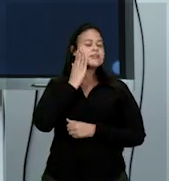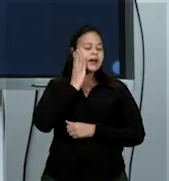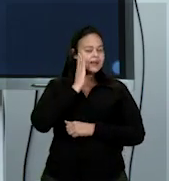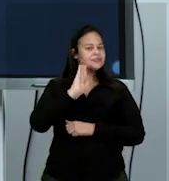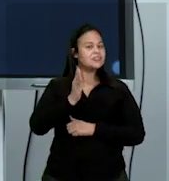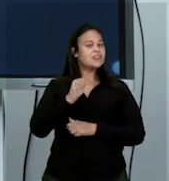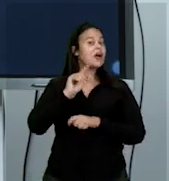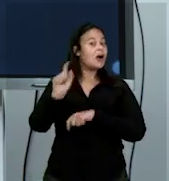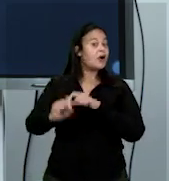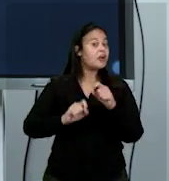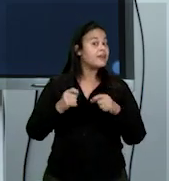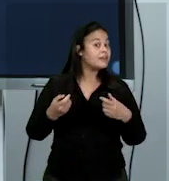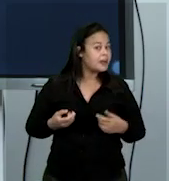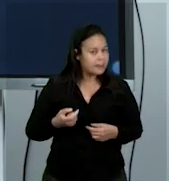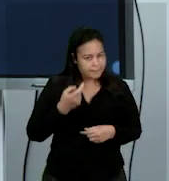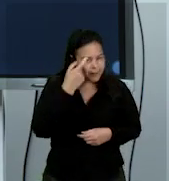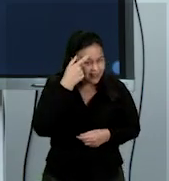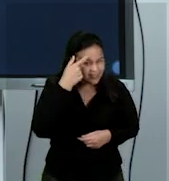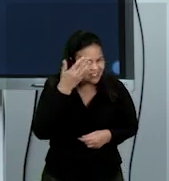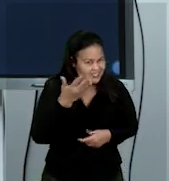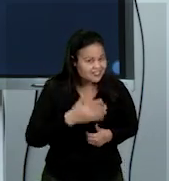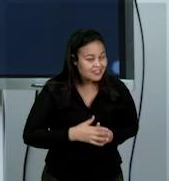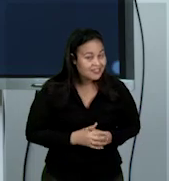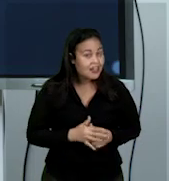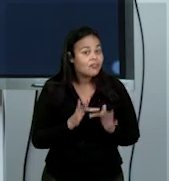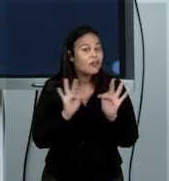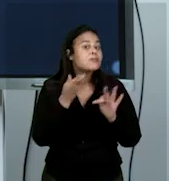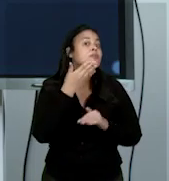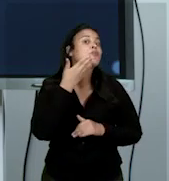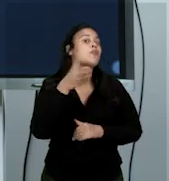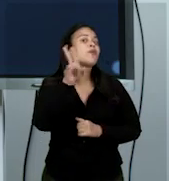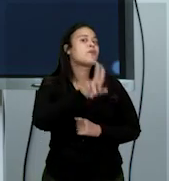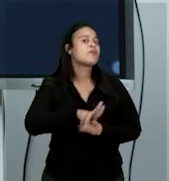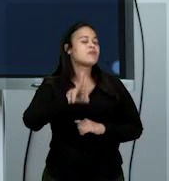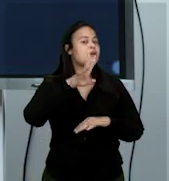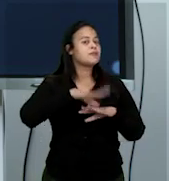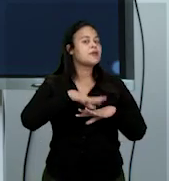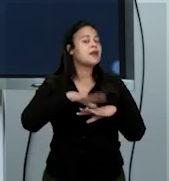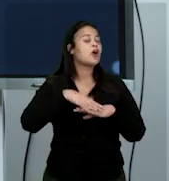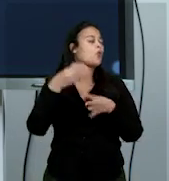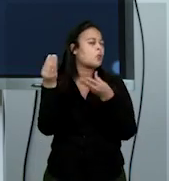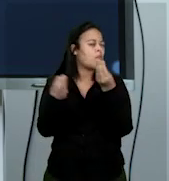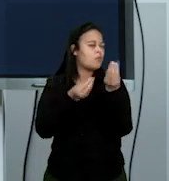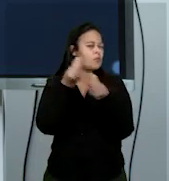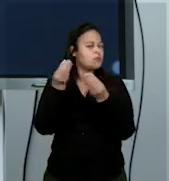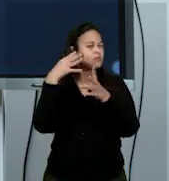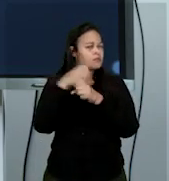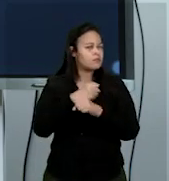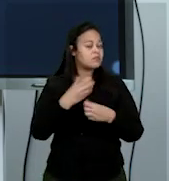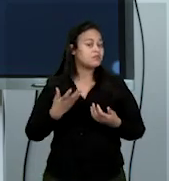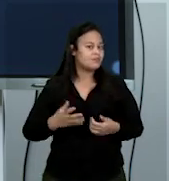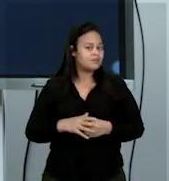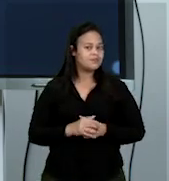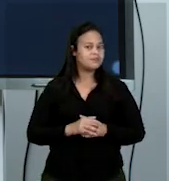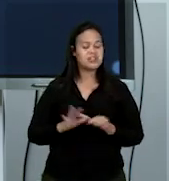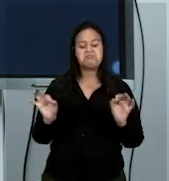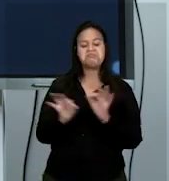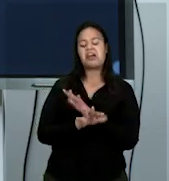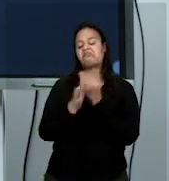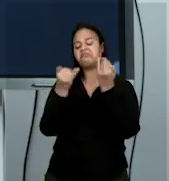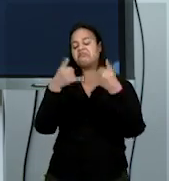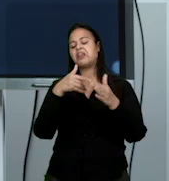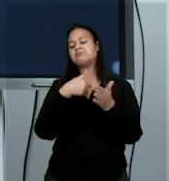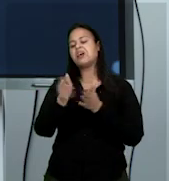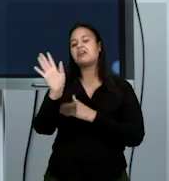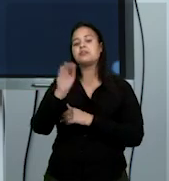fazer, não sabe? Pensou aí? Que fórmula que eu vou usar? Como é que eu vou fazer essa conta? Eu vou só chegar e chutar um